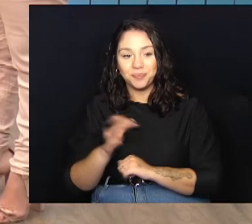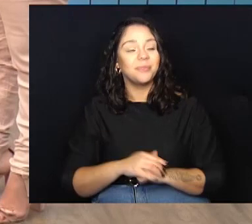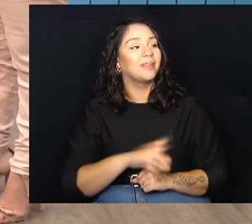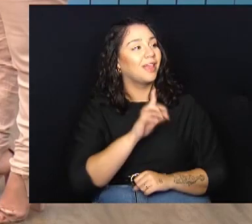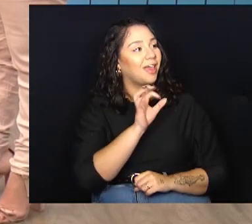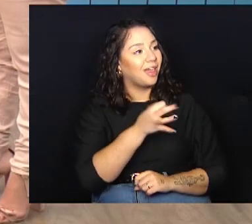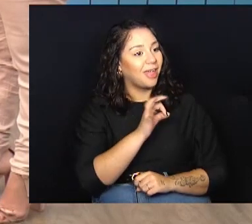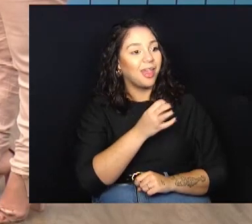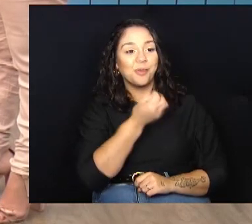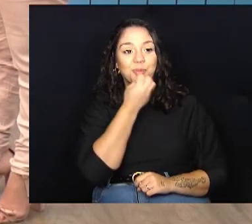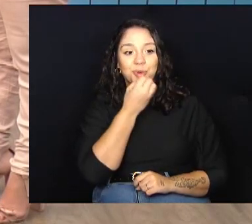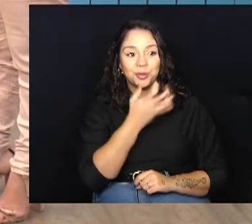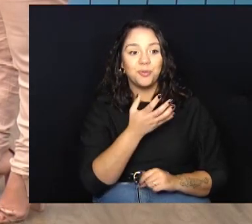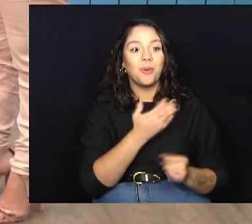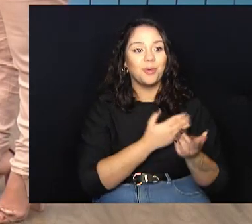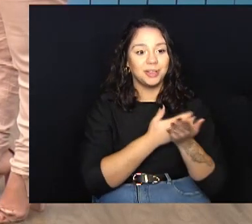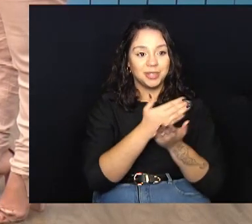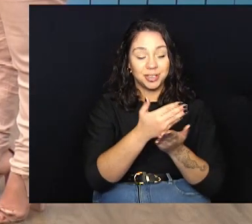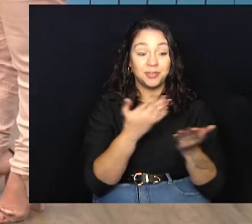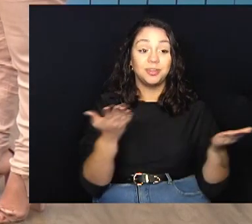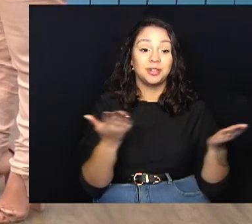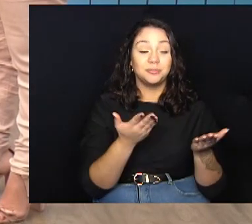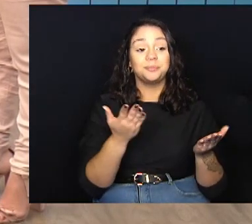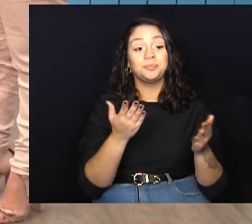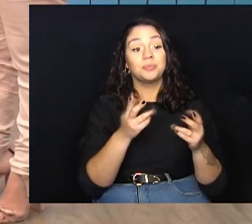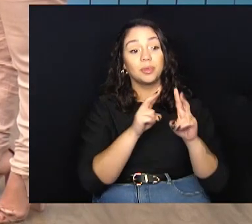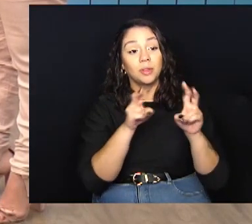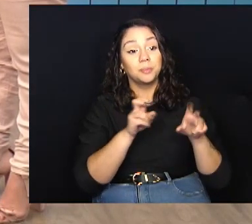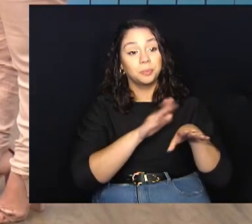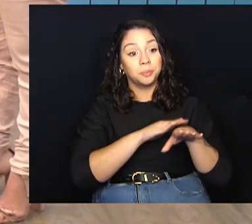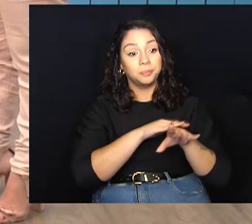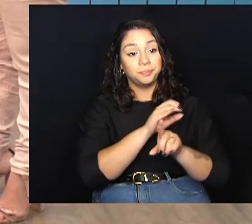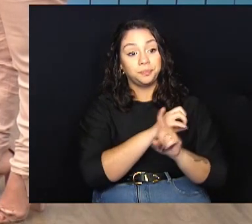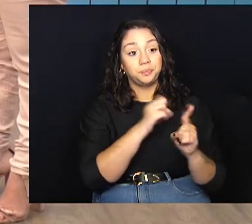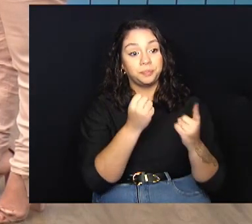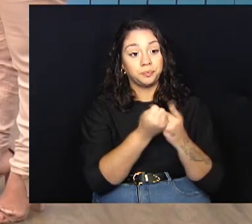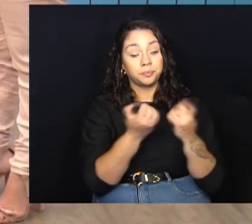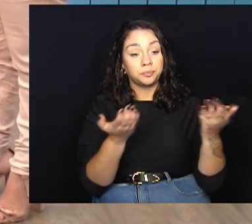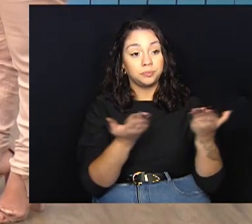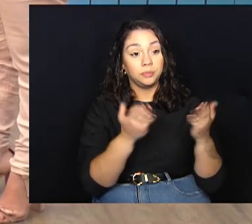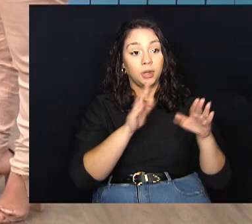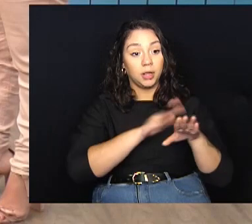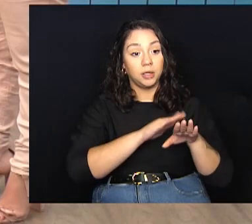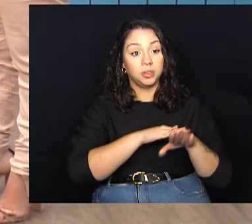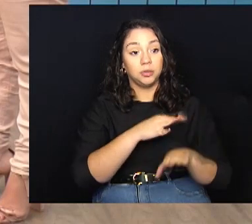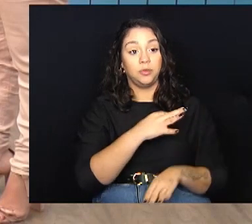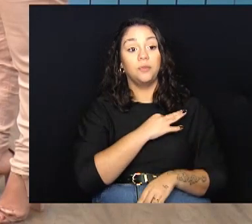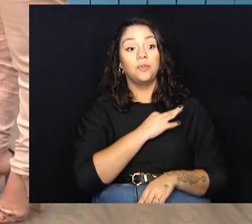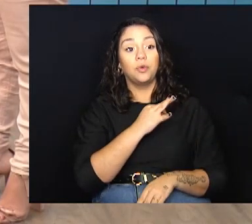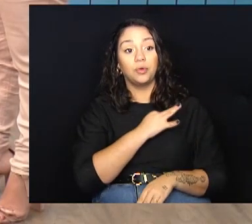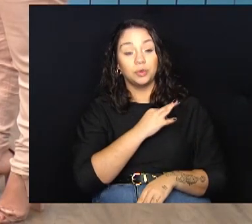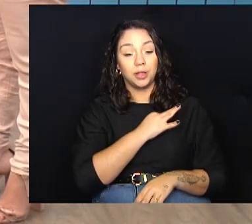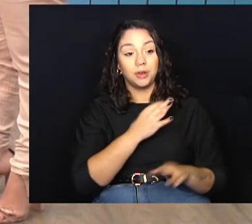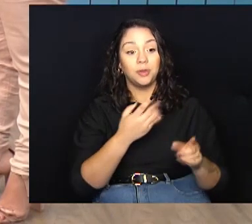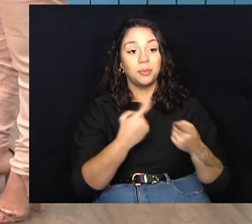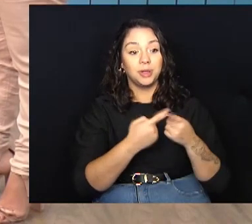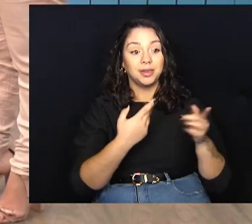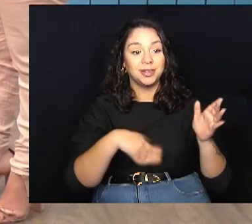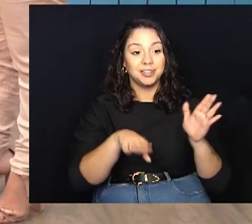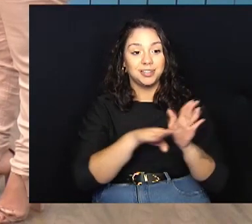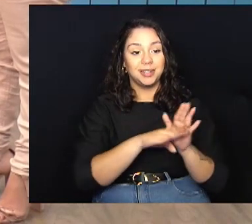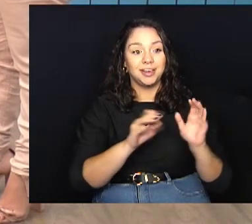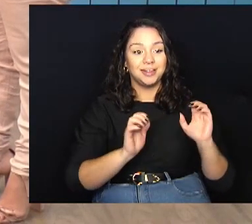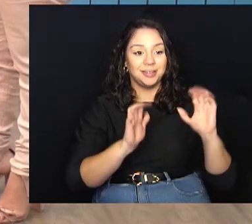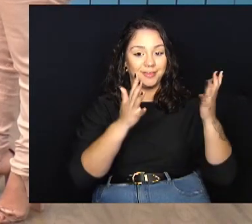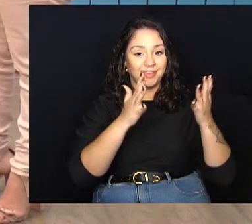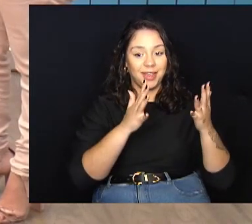essa iniciativa Por falar em Ação Social a gente vai falar sobre uma ação voluntária porque tá chegando uma festa julina viu é a gente